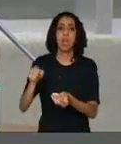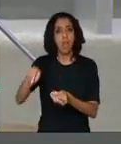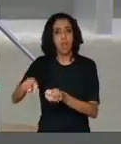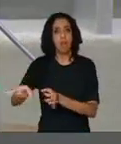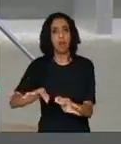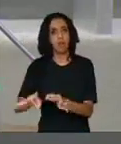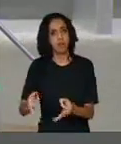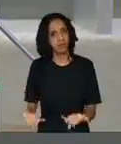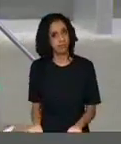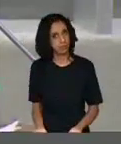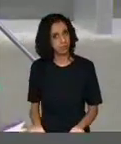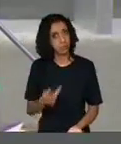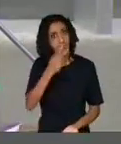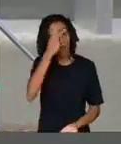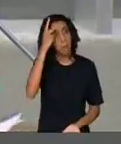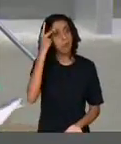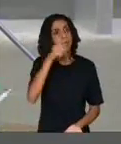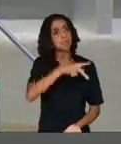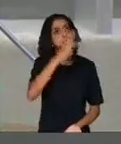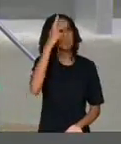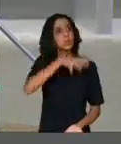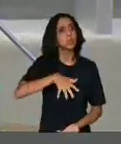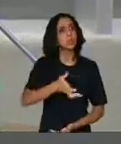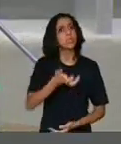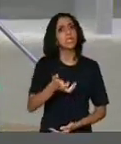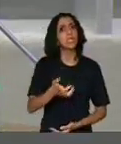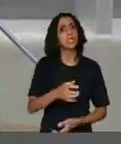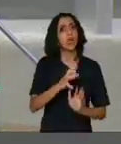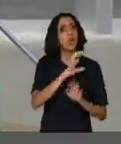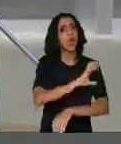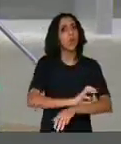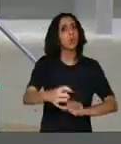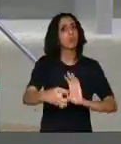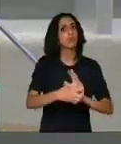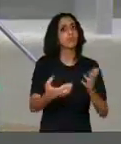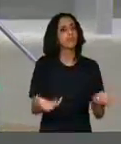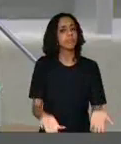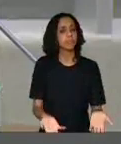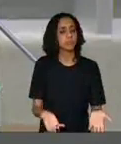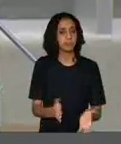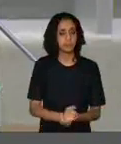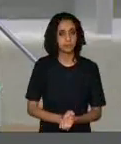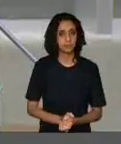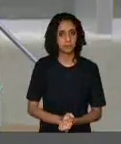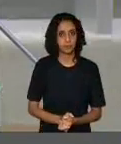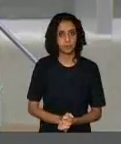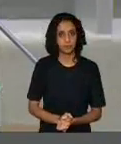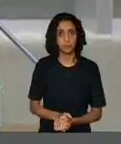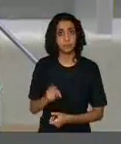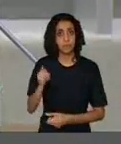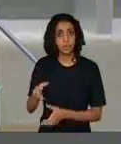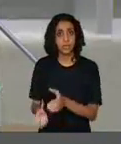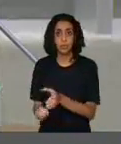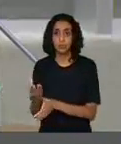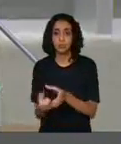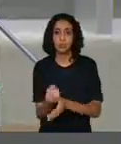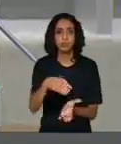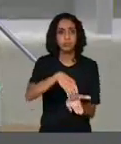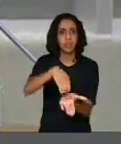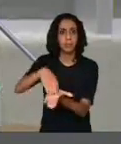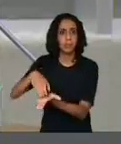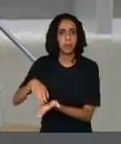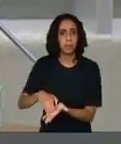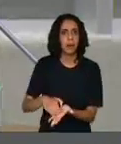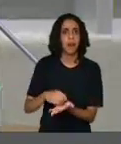quem pretendia ser servidor da saúde. A implantação da rede de unidades de pronto